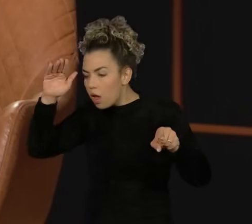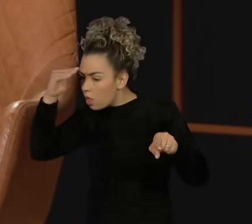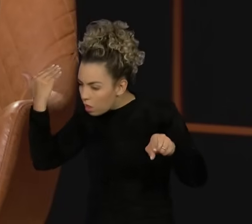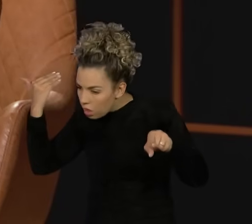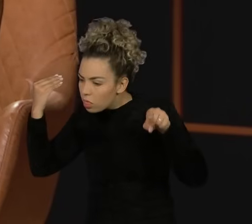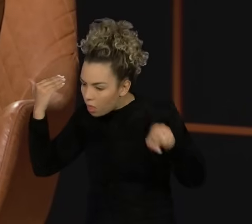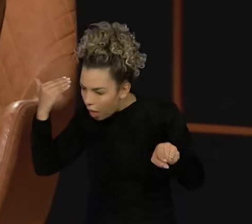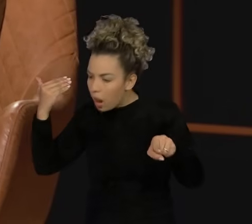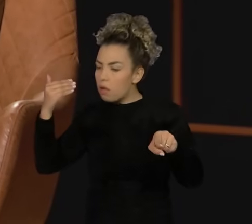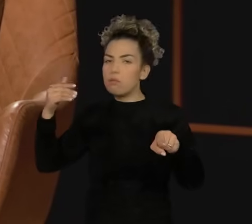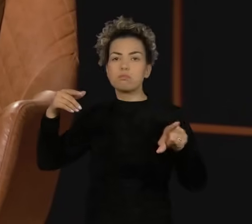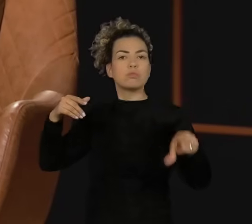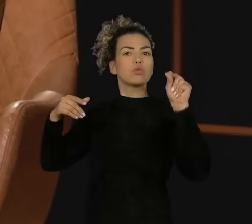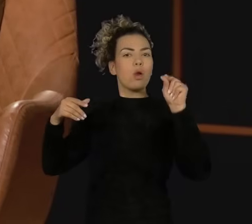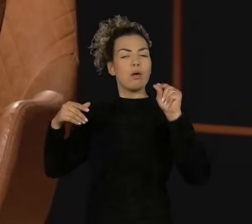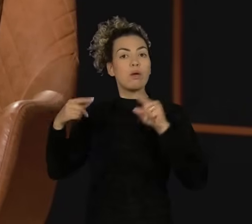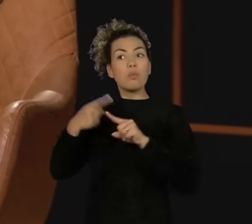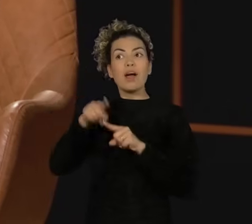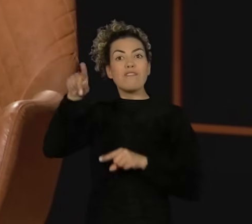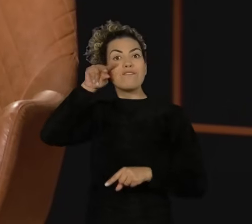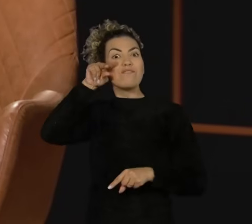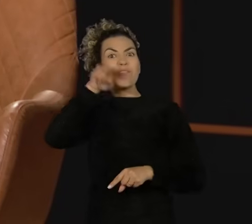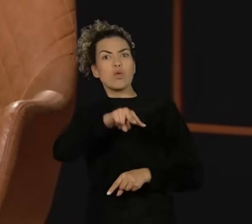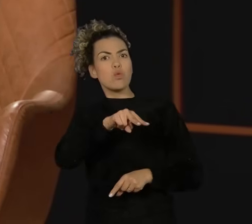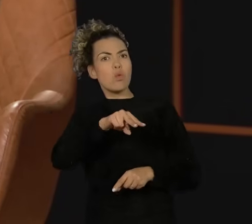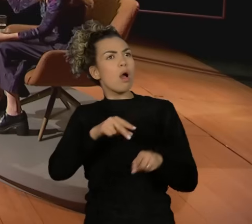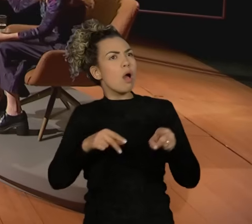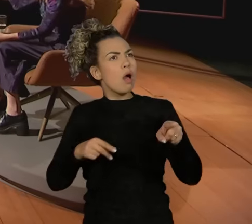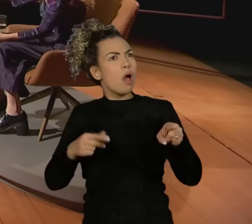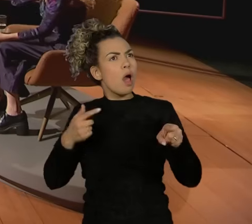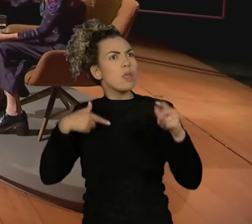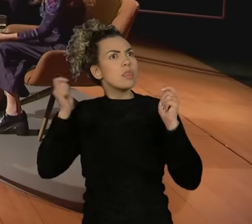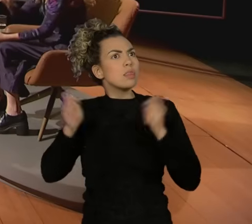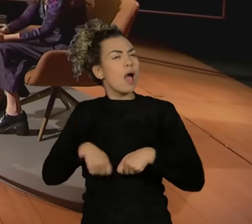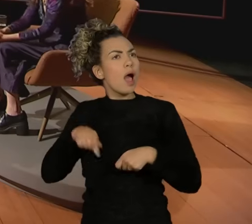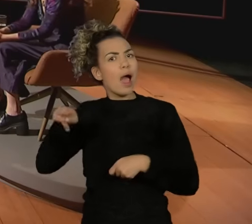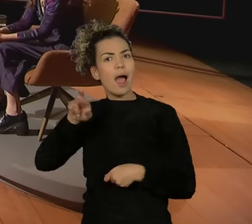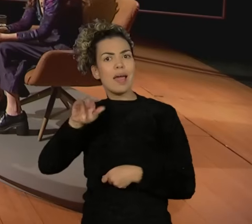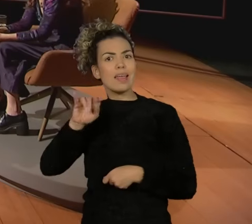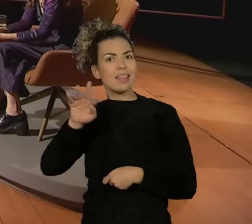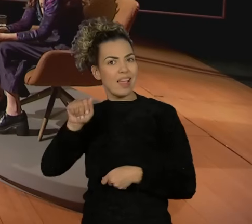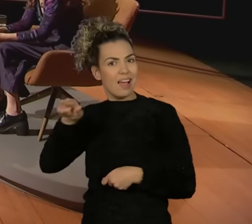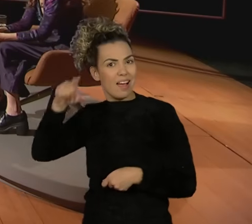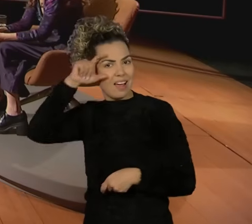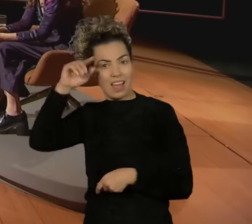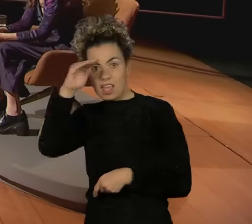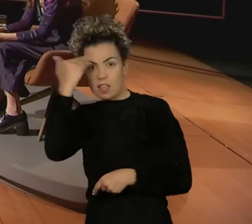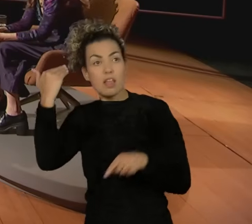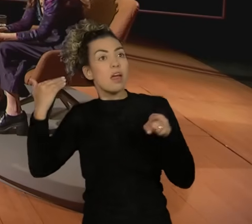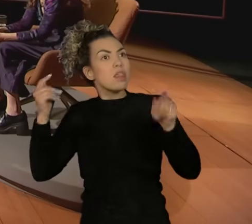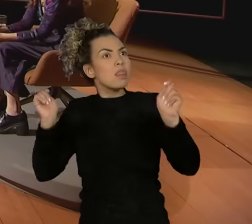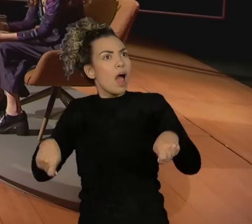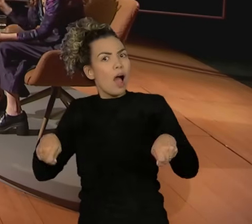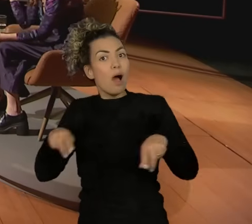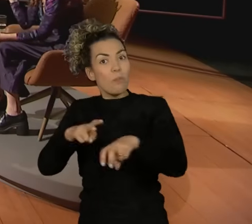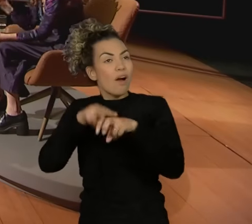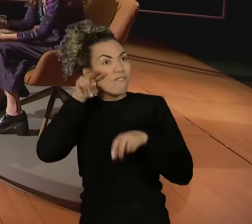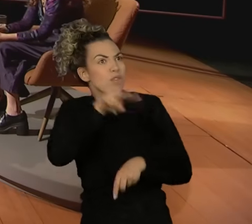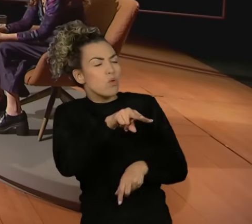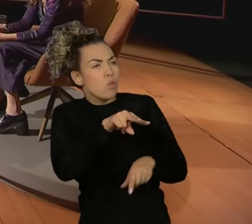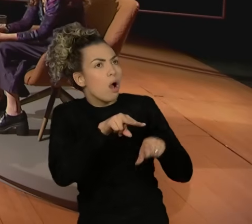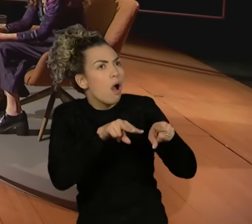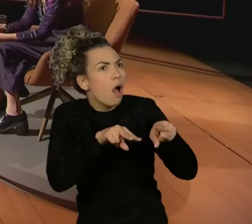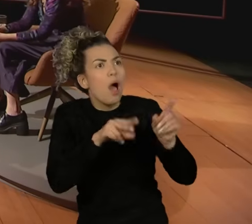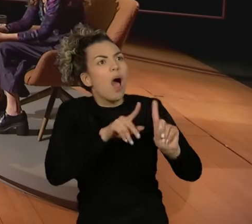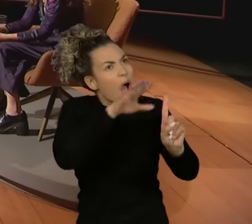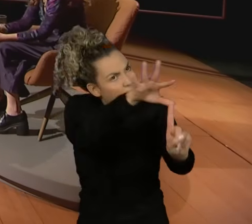Ele viu a possibilidade de eu ser Rita vendo a Wanda Scarlatti. Olha só. Né? E foi a partir disso que